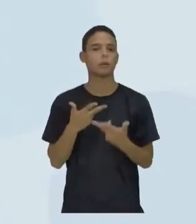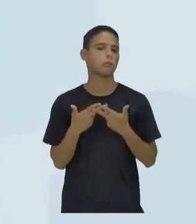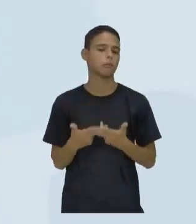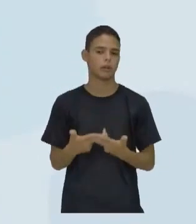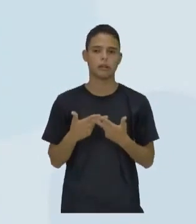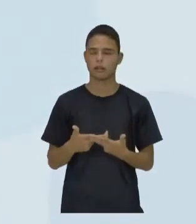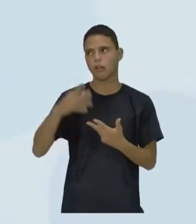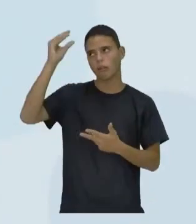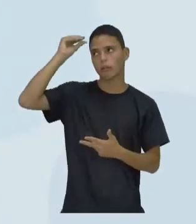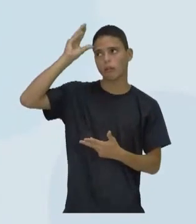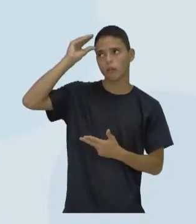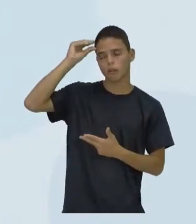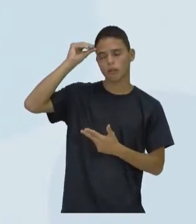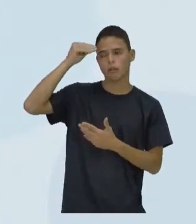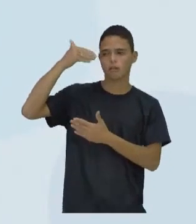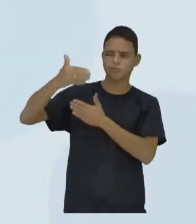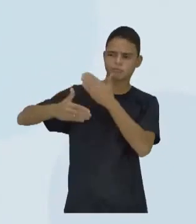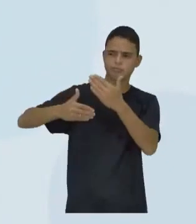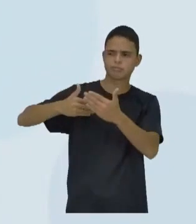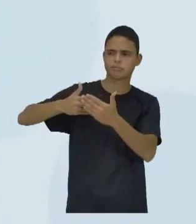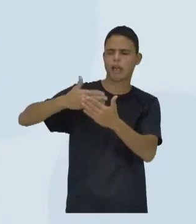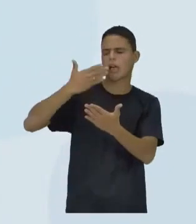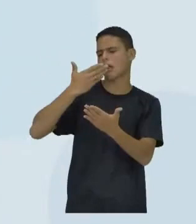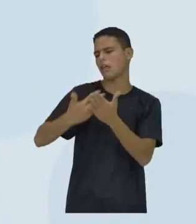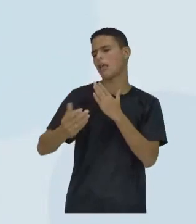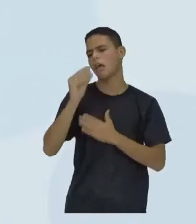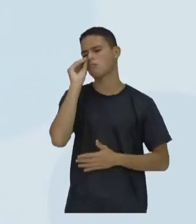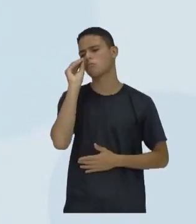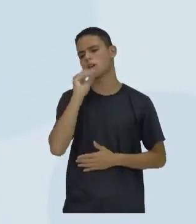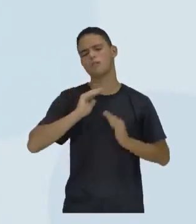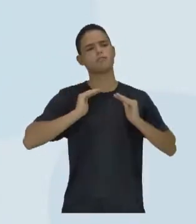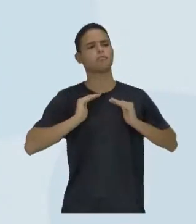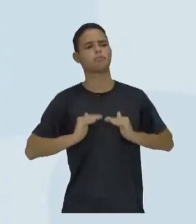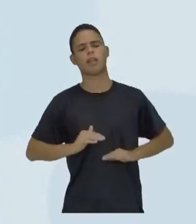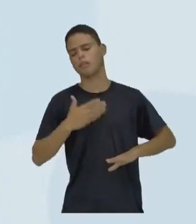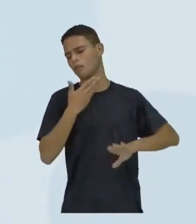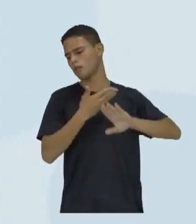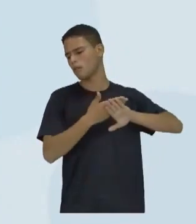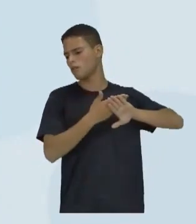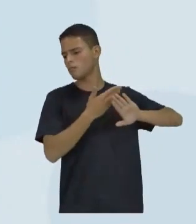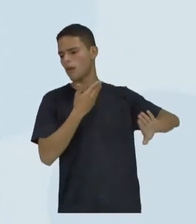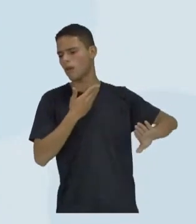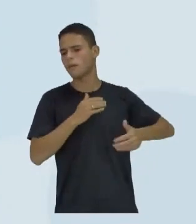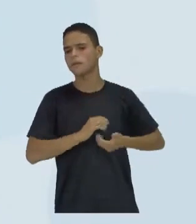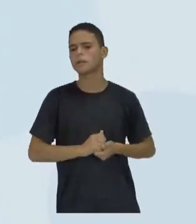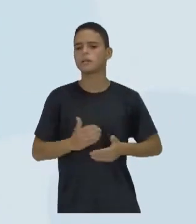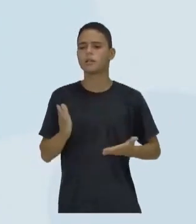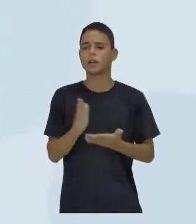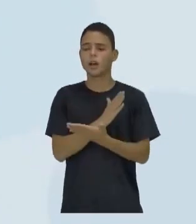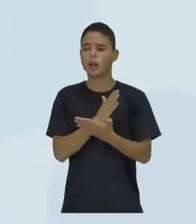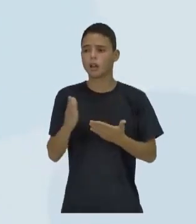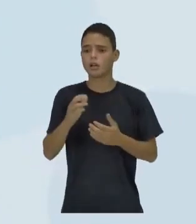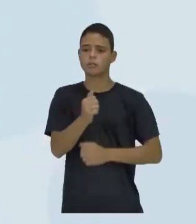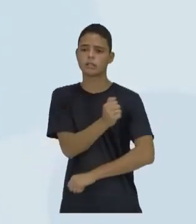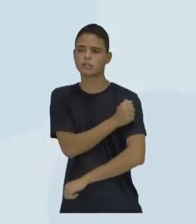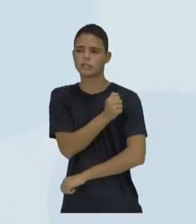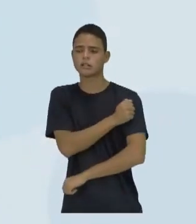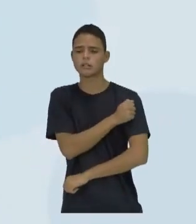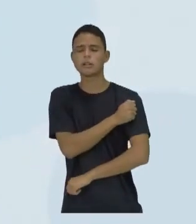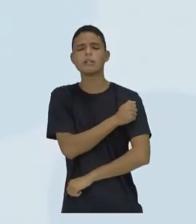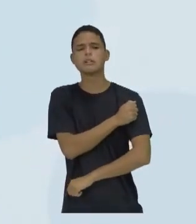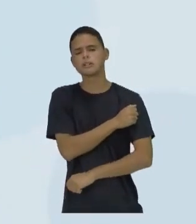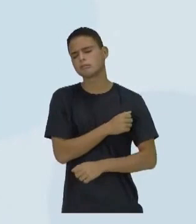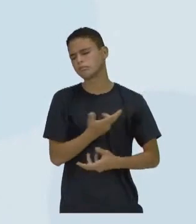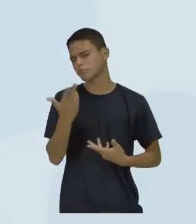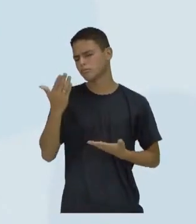o conhecimento e desistem logo quando as tarefas se complicam um pouco. Por isso, entre outras razões, os alunos decepcionam-se rapidamente